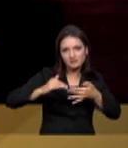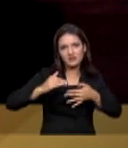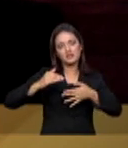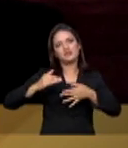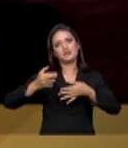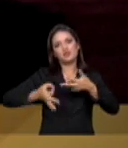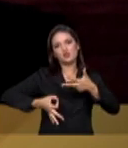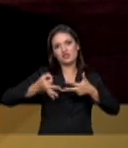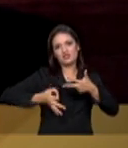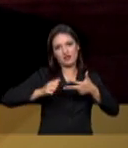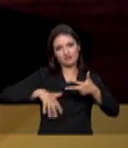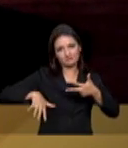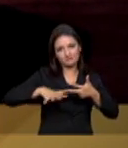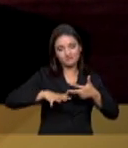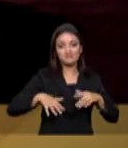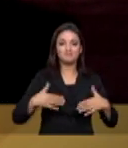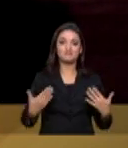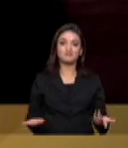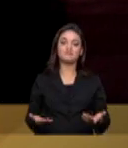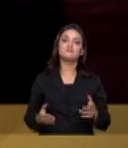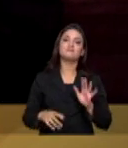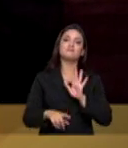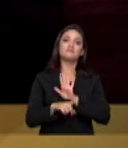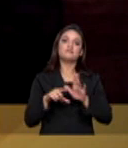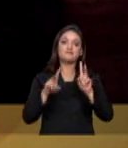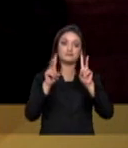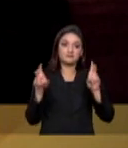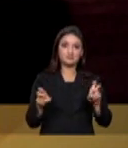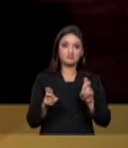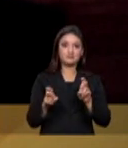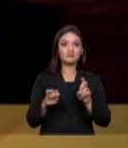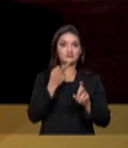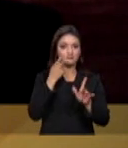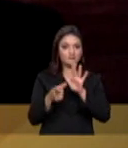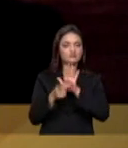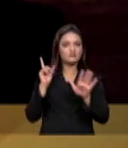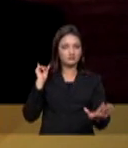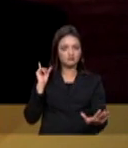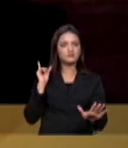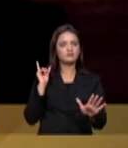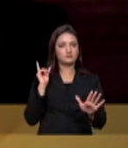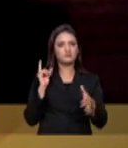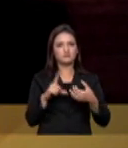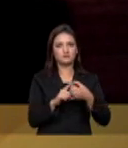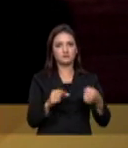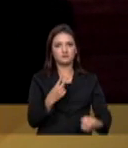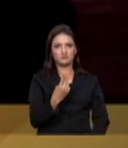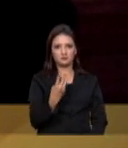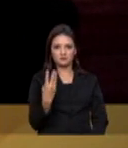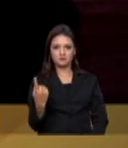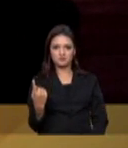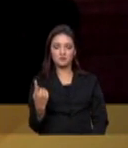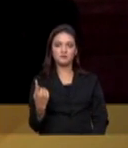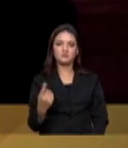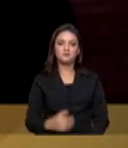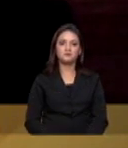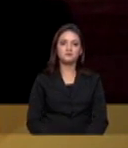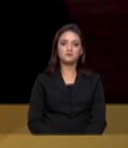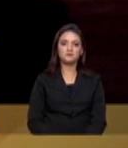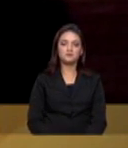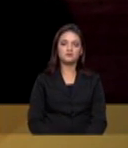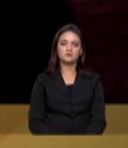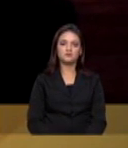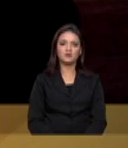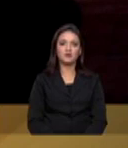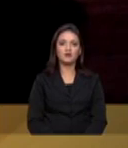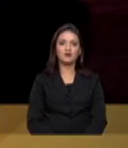como se desprende do perfil que antes citei no caput do artigo 231 a intenção